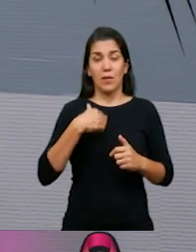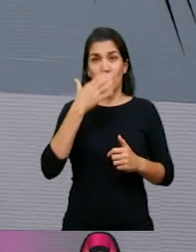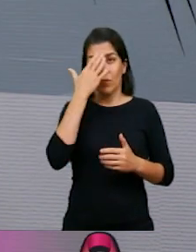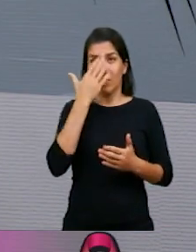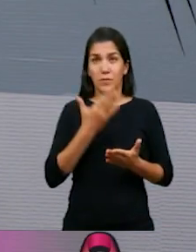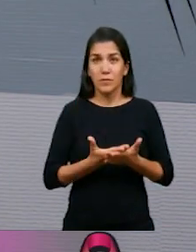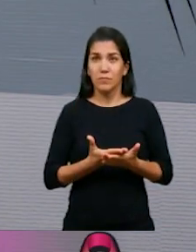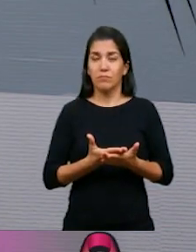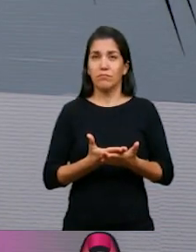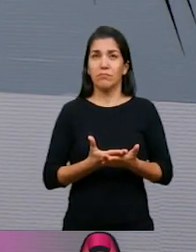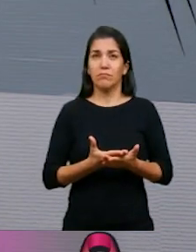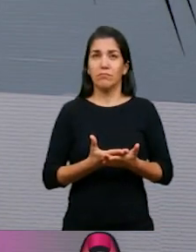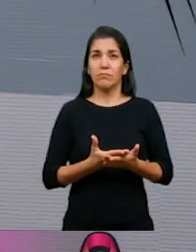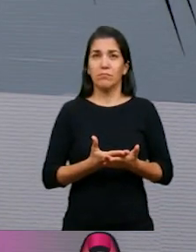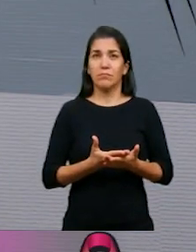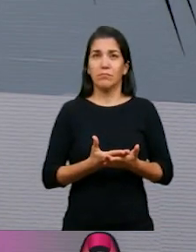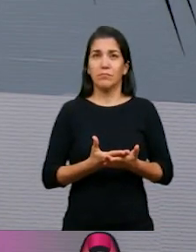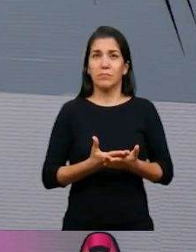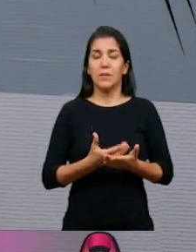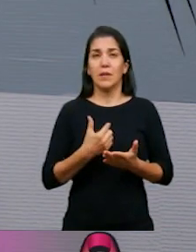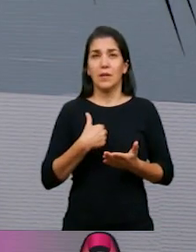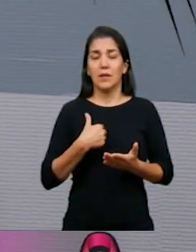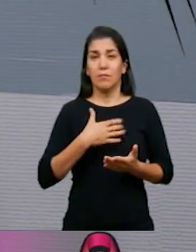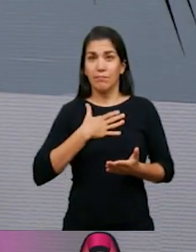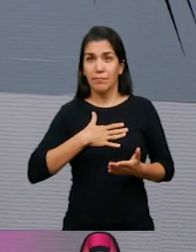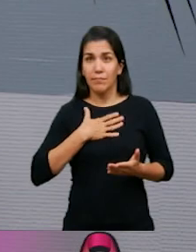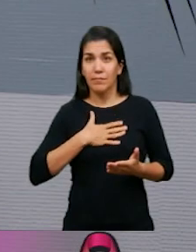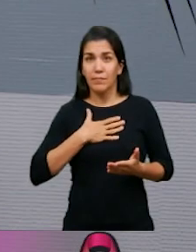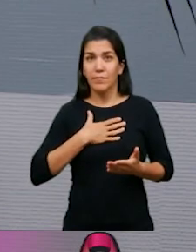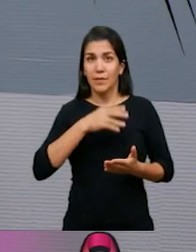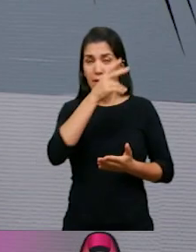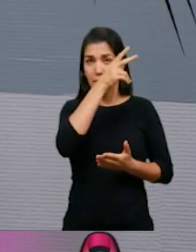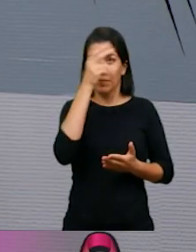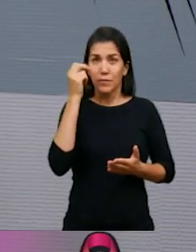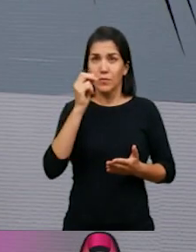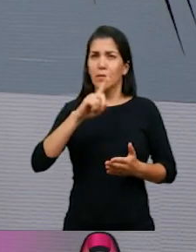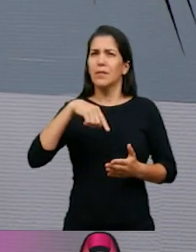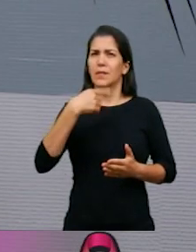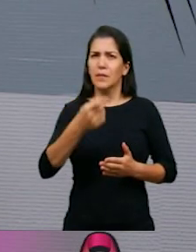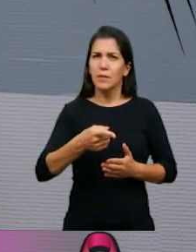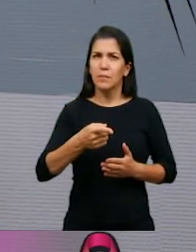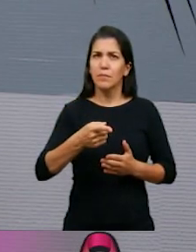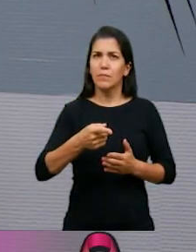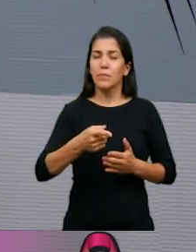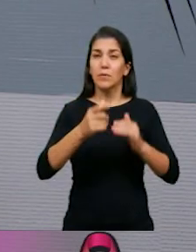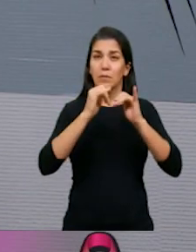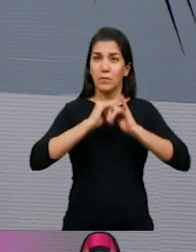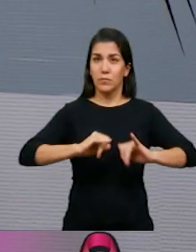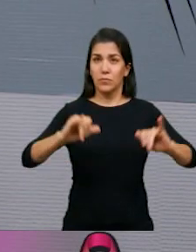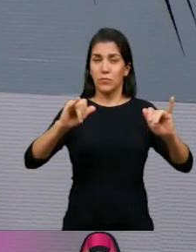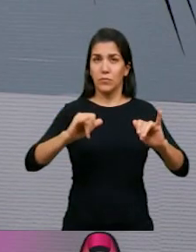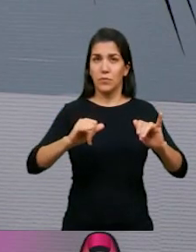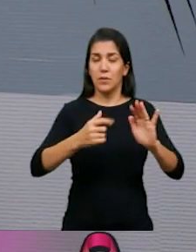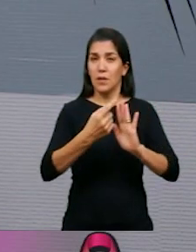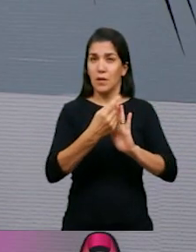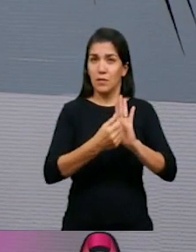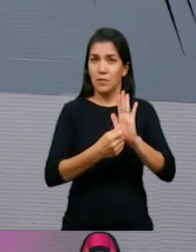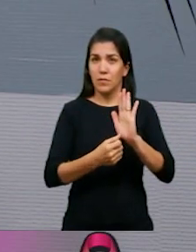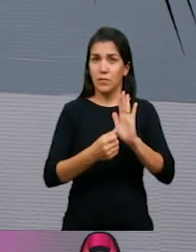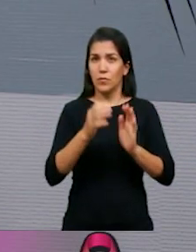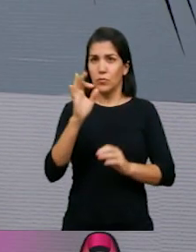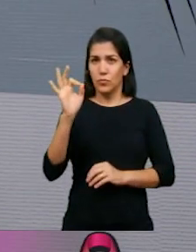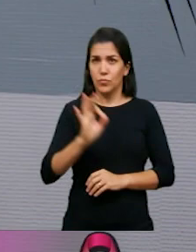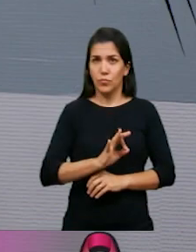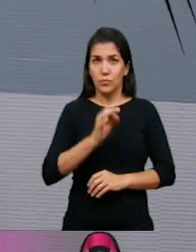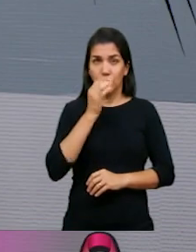eu gostaria que a prefeitura depois publicasse a taxa de juros. Esse voto de confiança